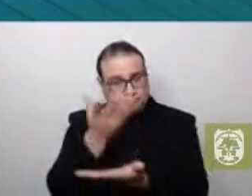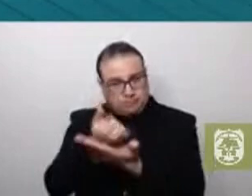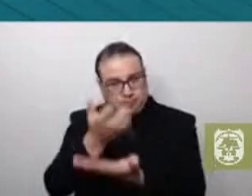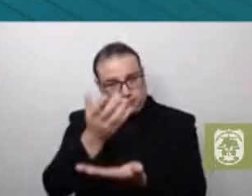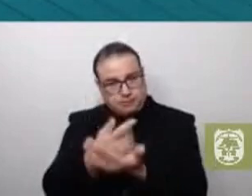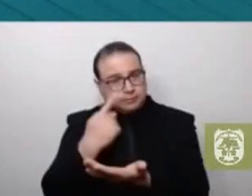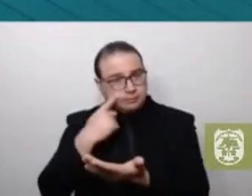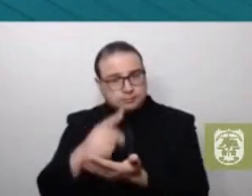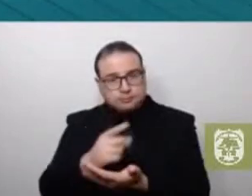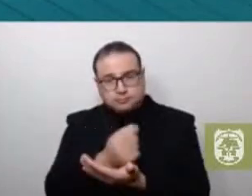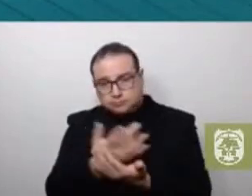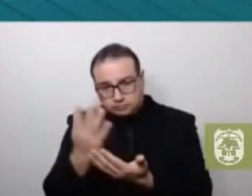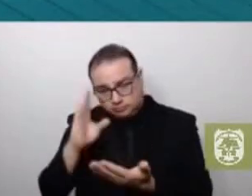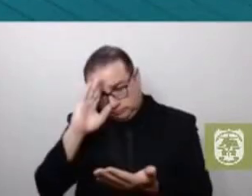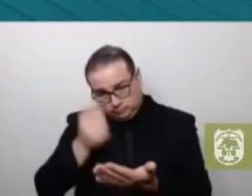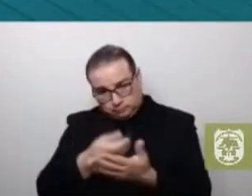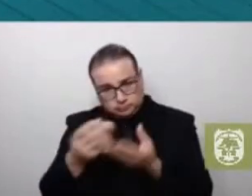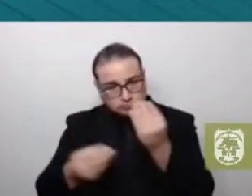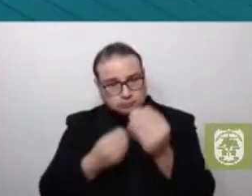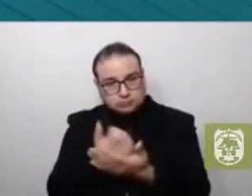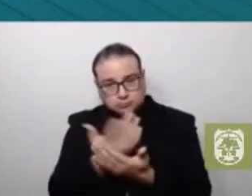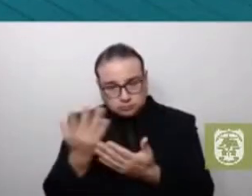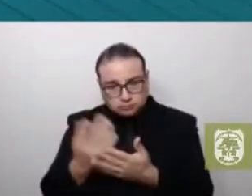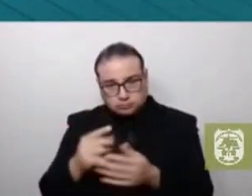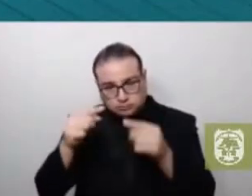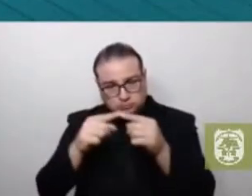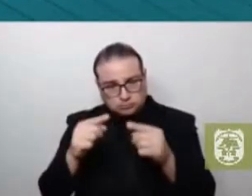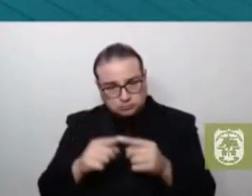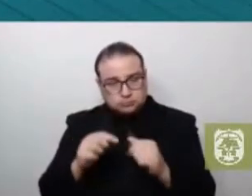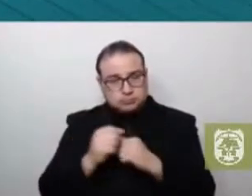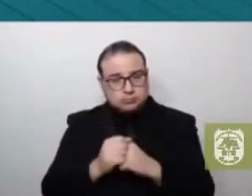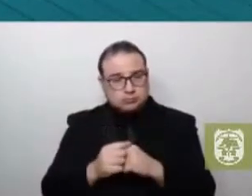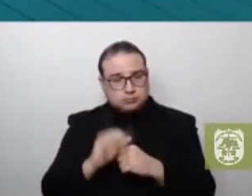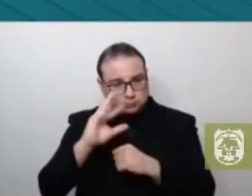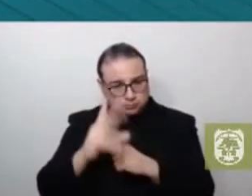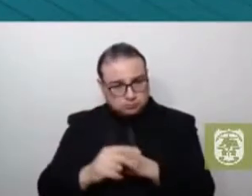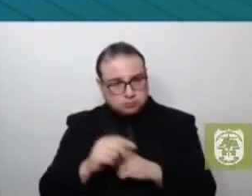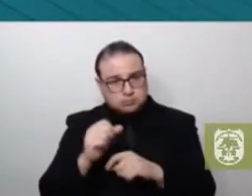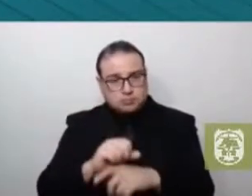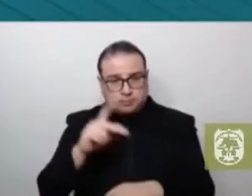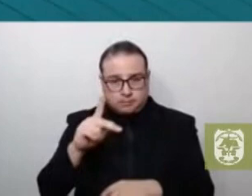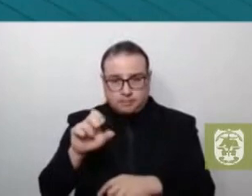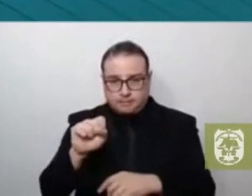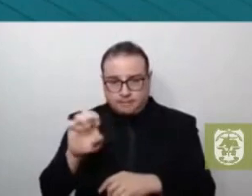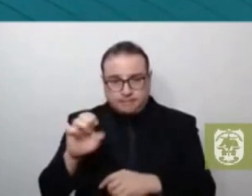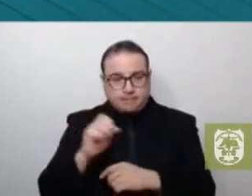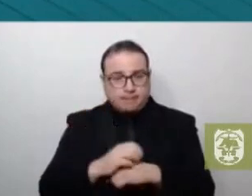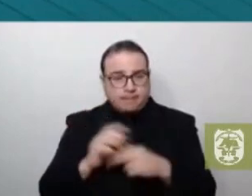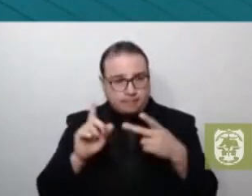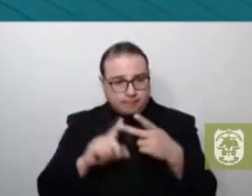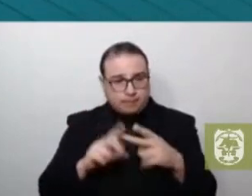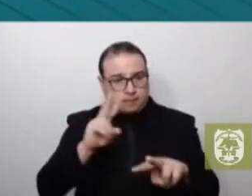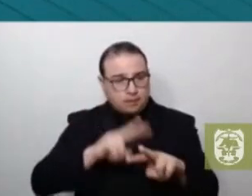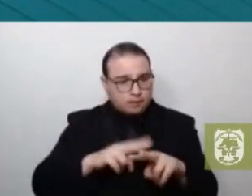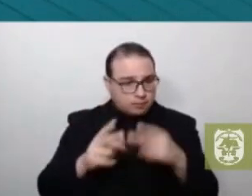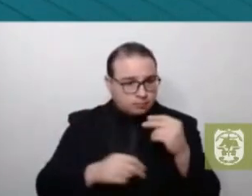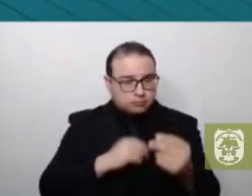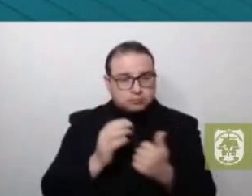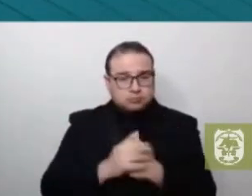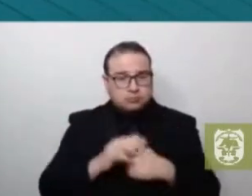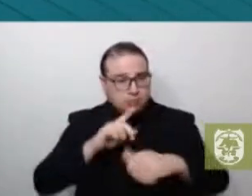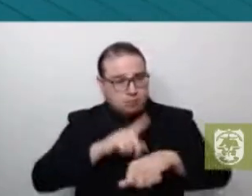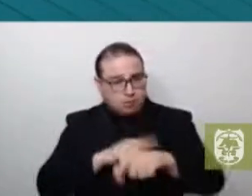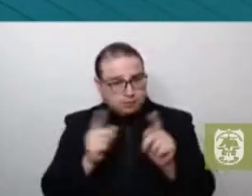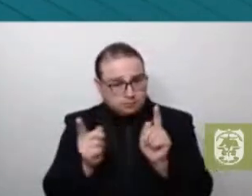sentenças e a quantidade de medidas socioeducativas aplicadas. Será possível também gerar